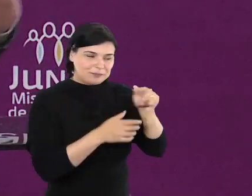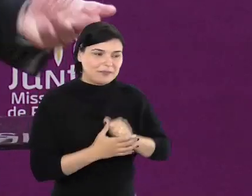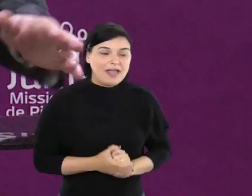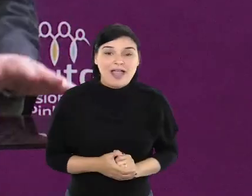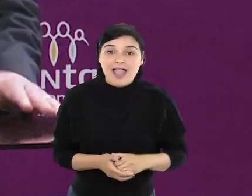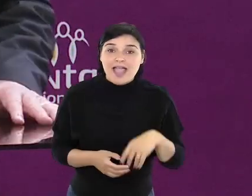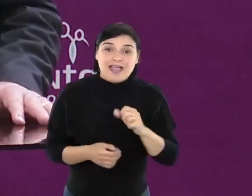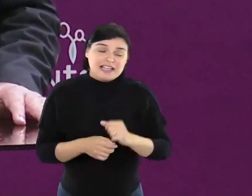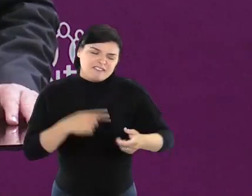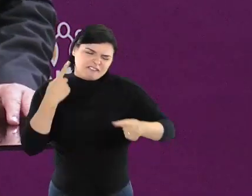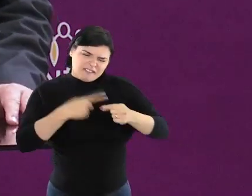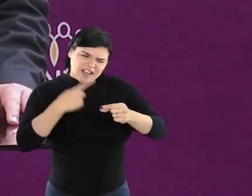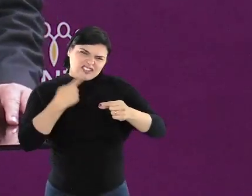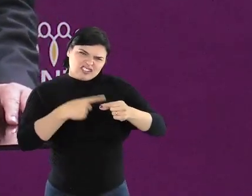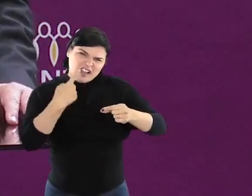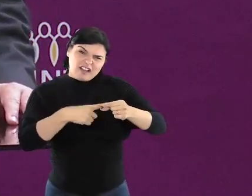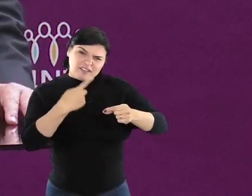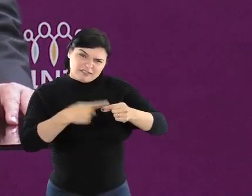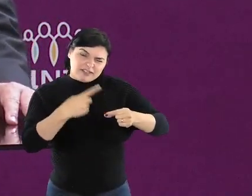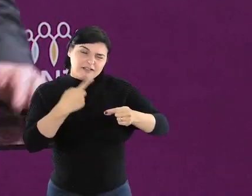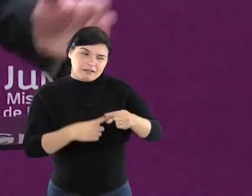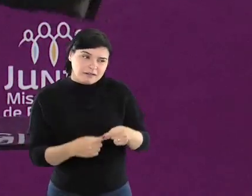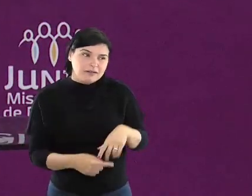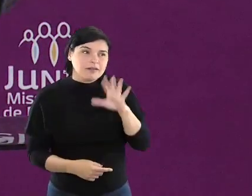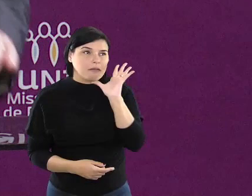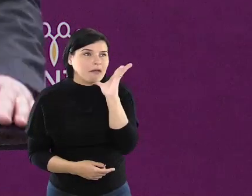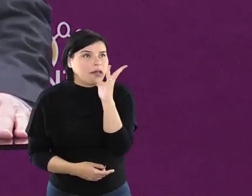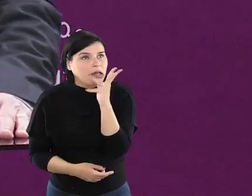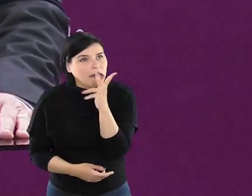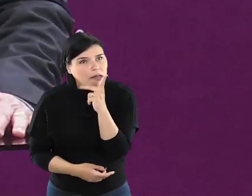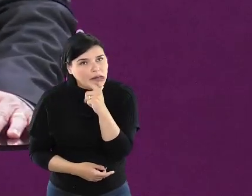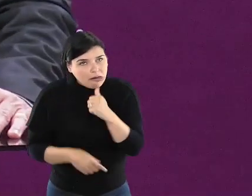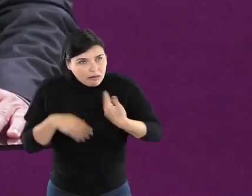dois dias fazia o intensivo faltava